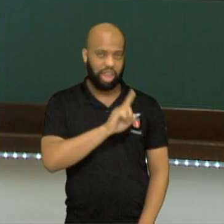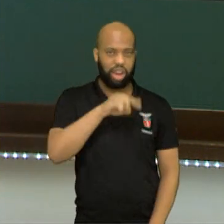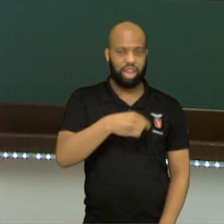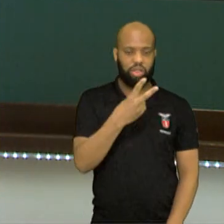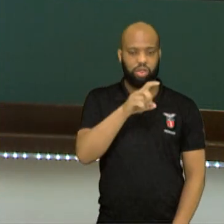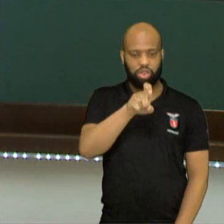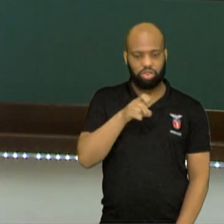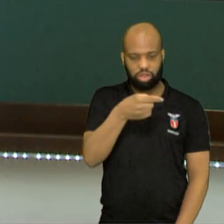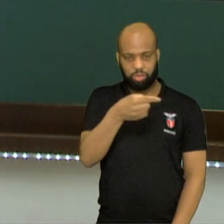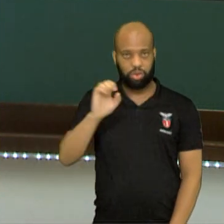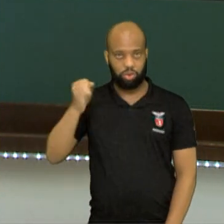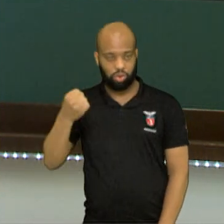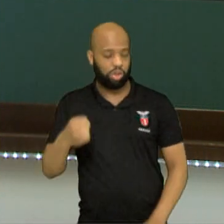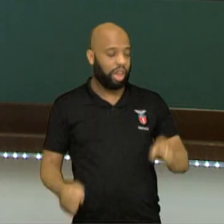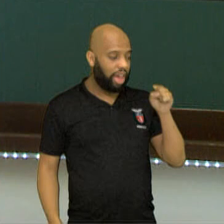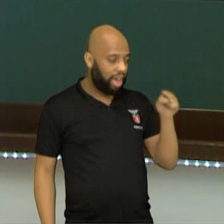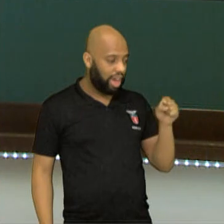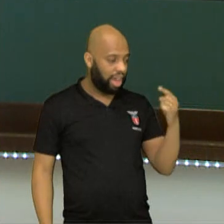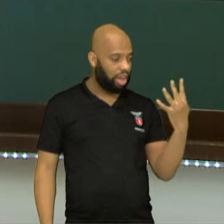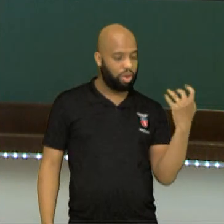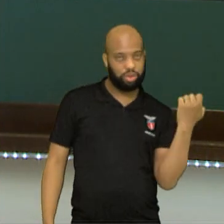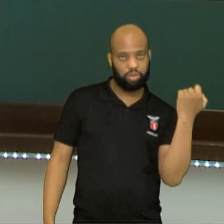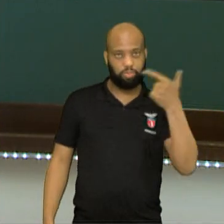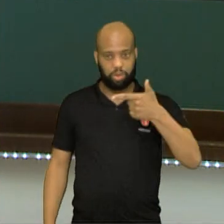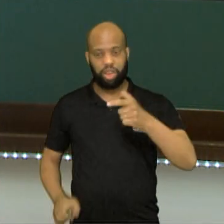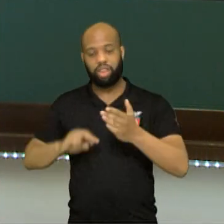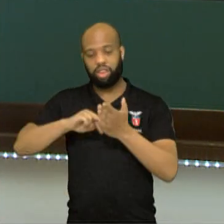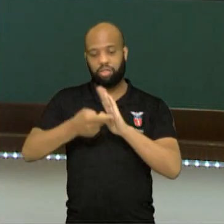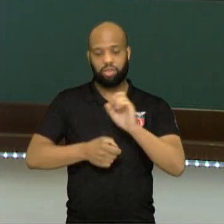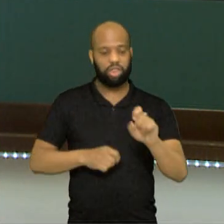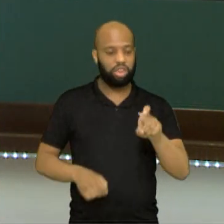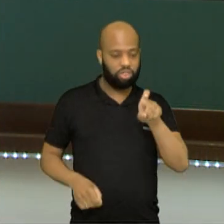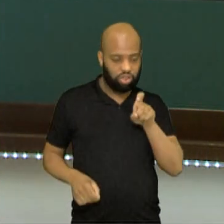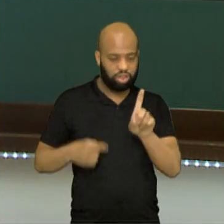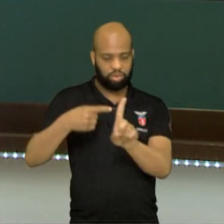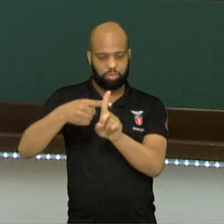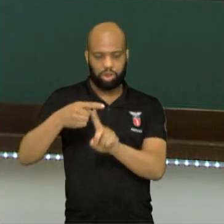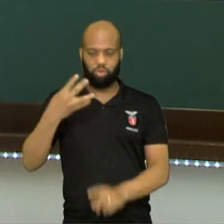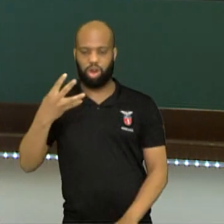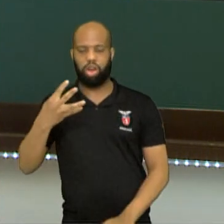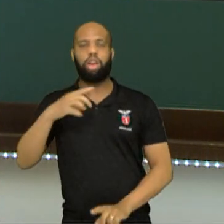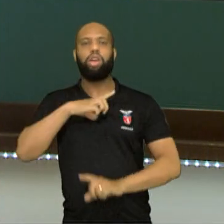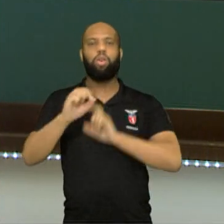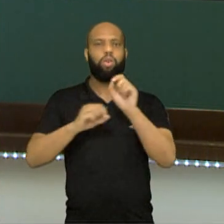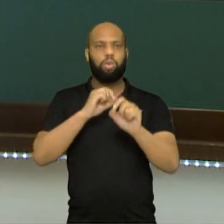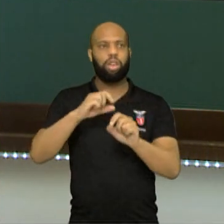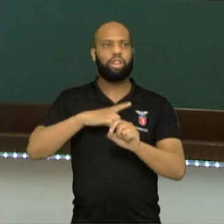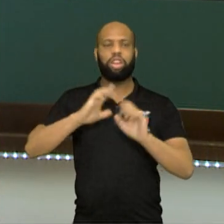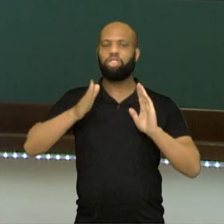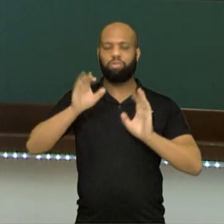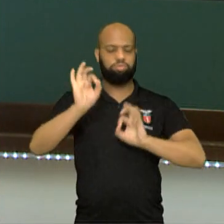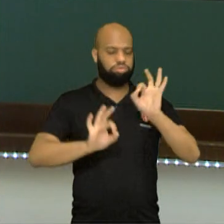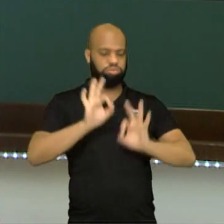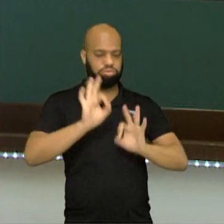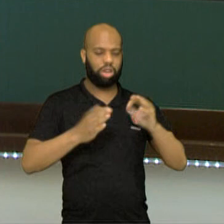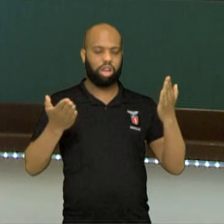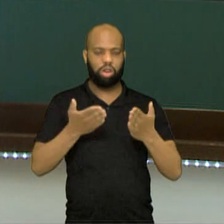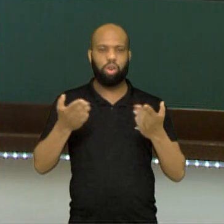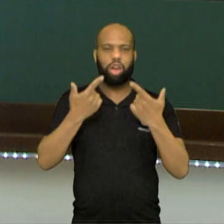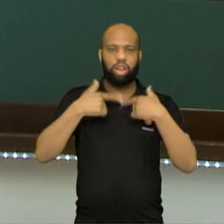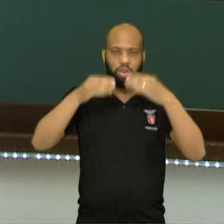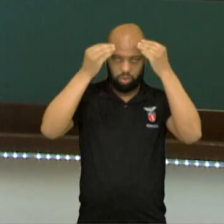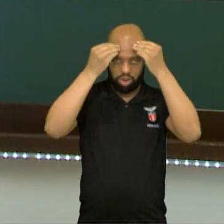menos 8, Lúcia 4 anos a mais, ou seja, x mais 4. Então aqui está toda a tradução algébrica do